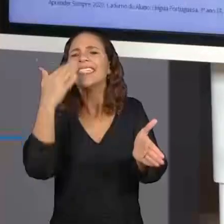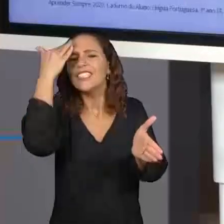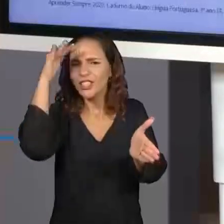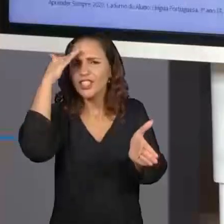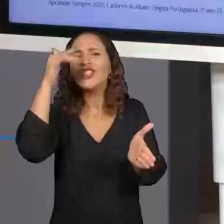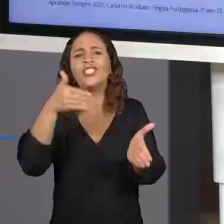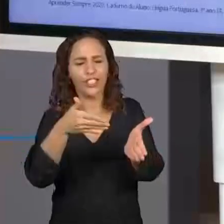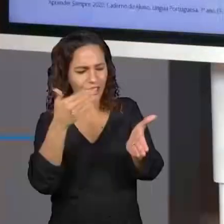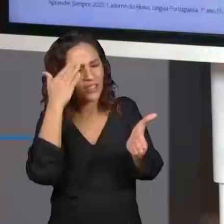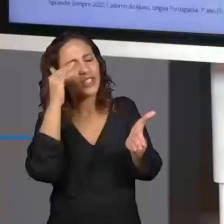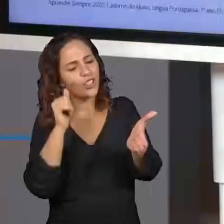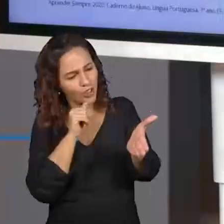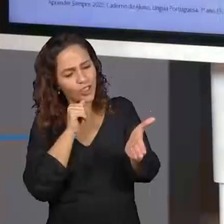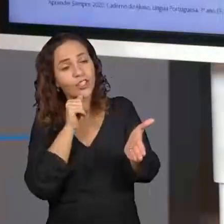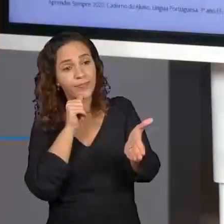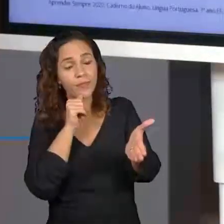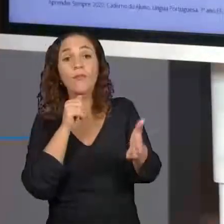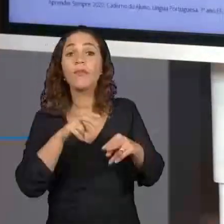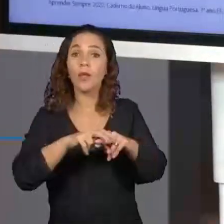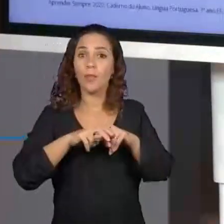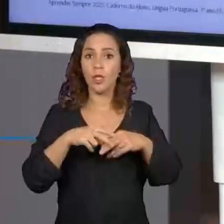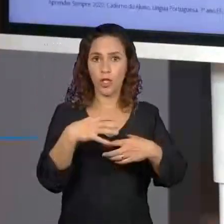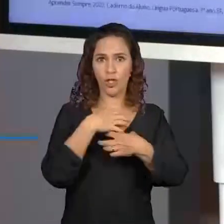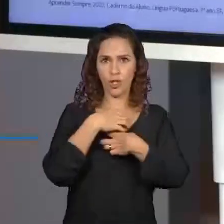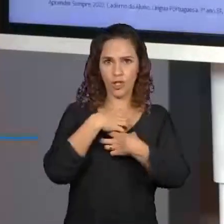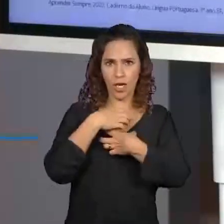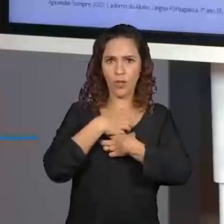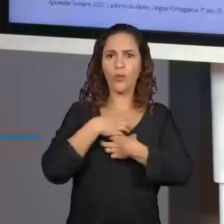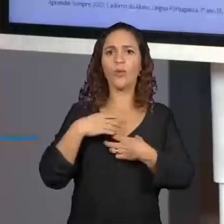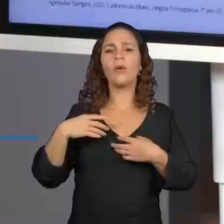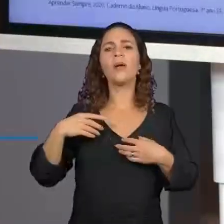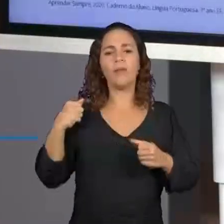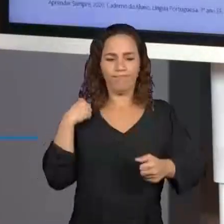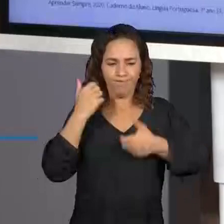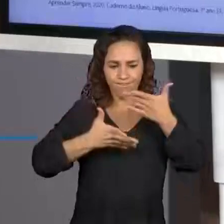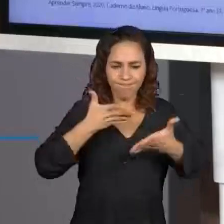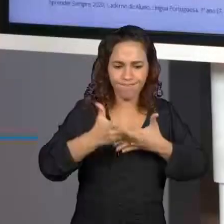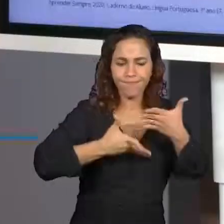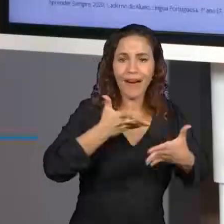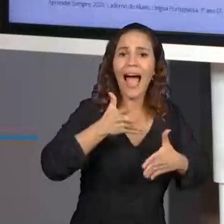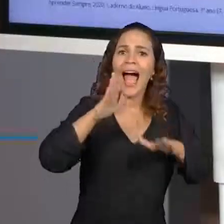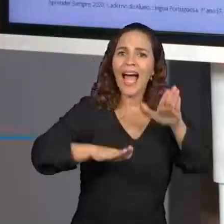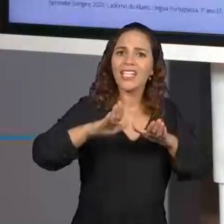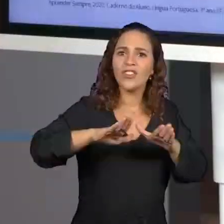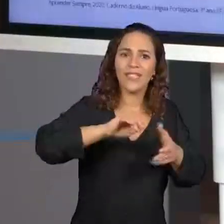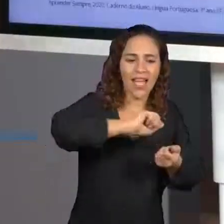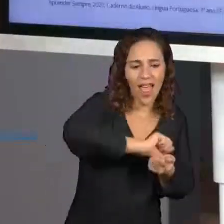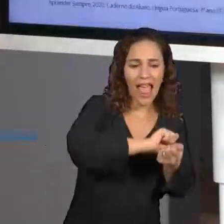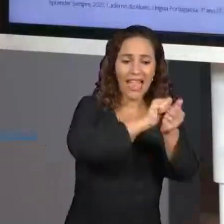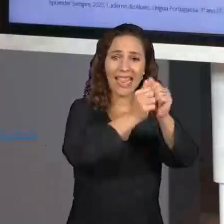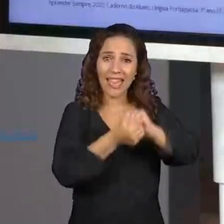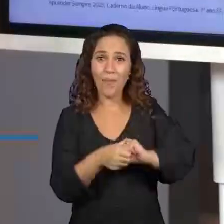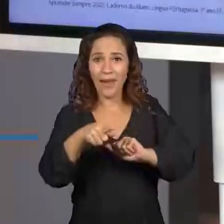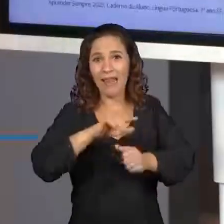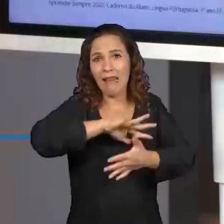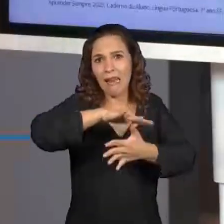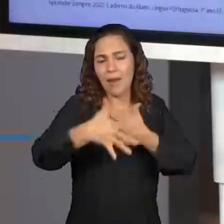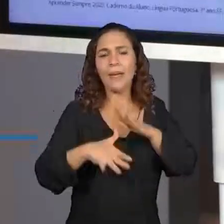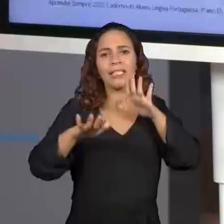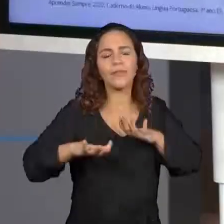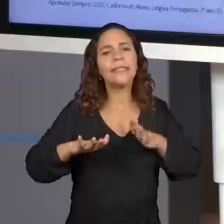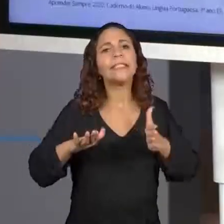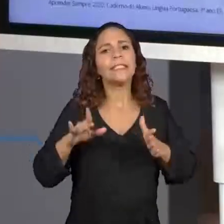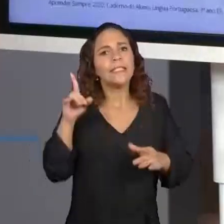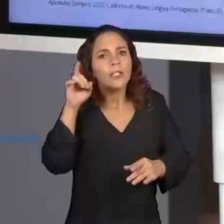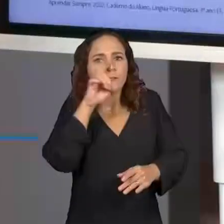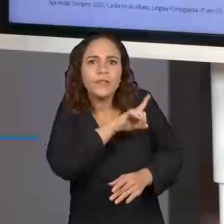nem sempre a forma que nós falamos é a forma mais adequada de escrever. Então nós temos que escrever de uma forma mais